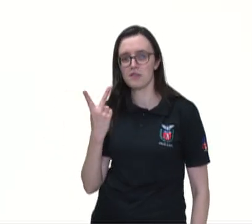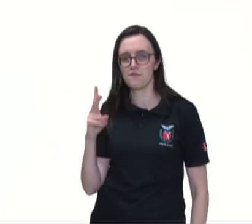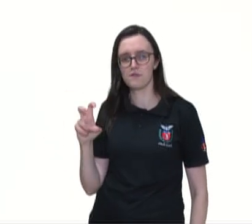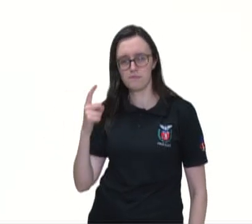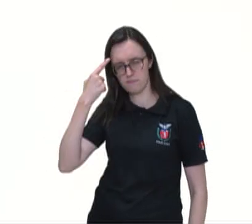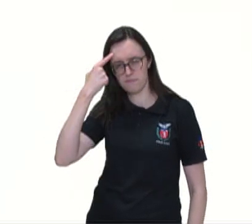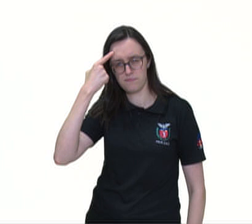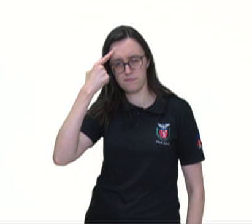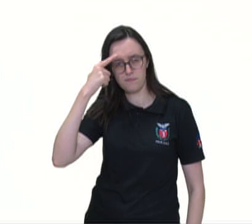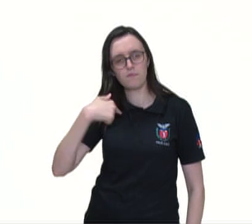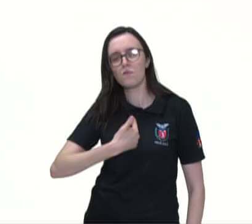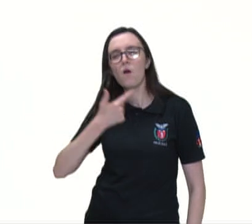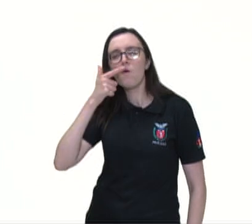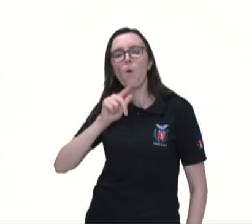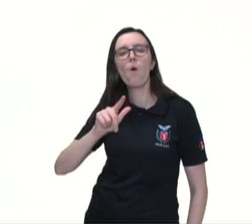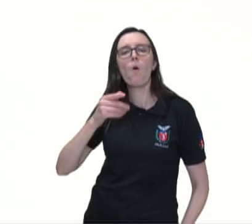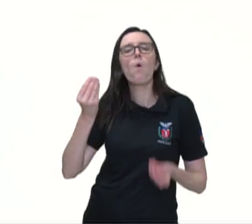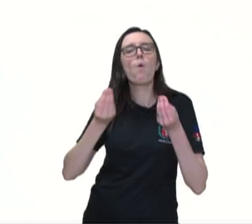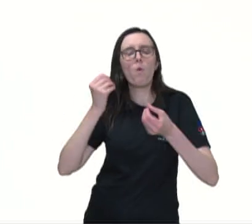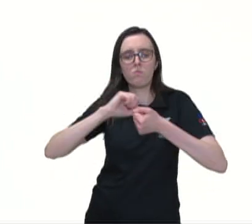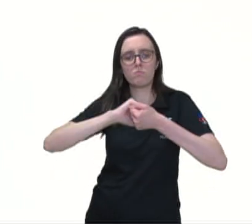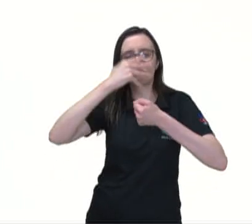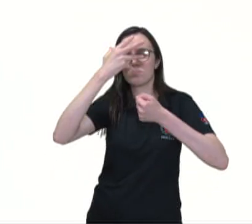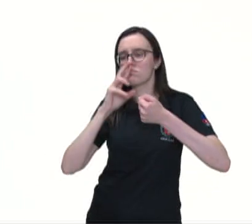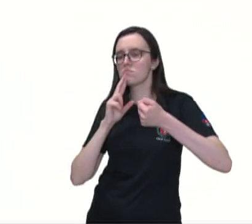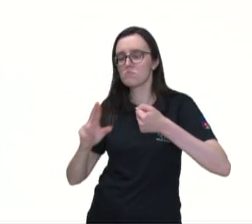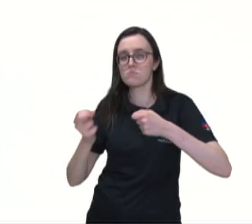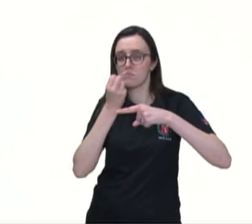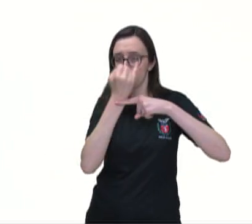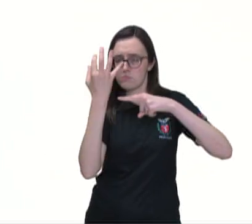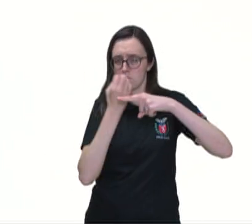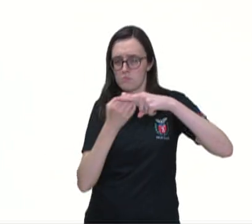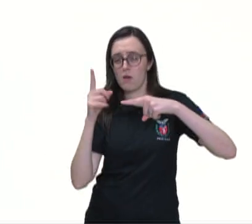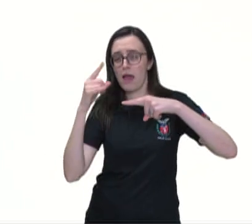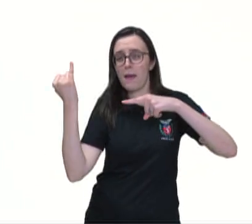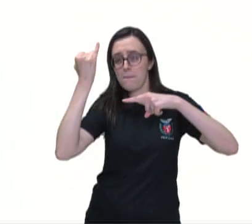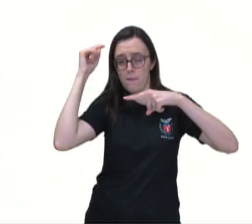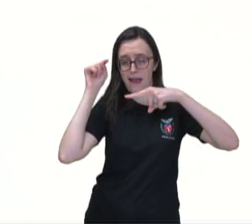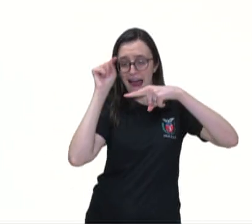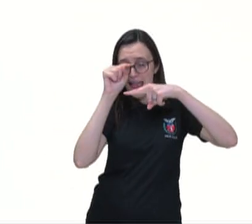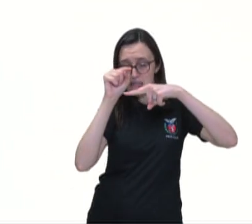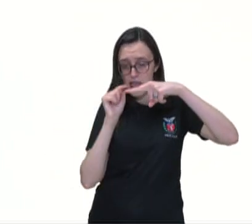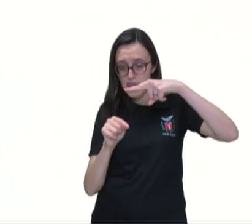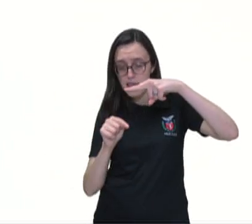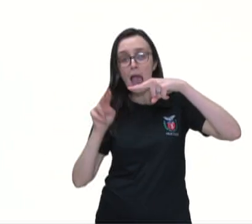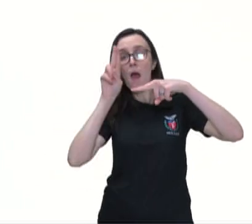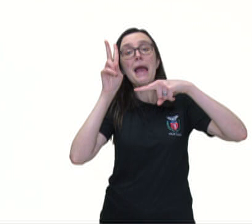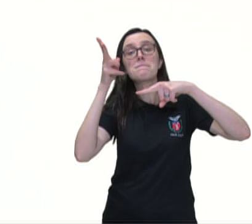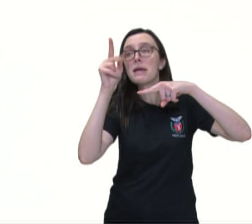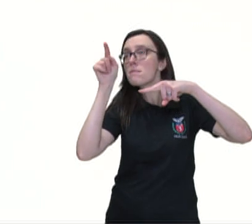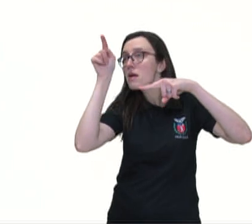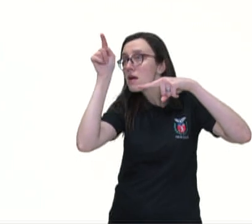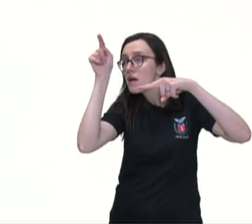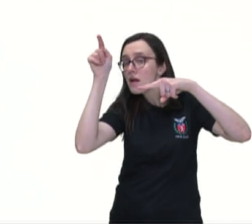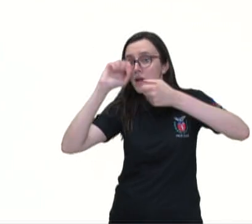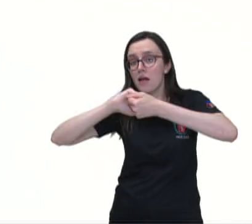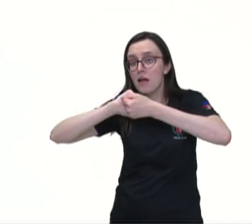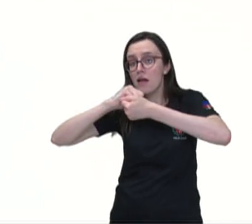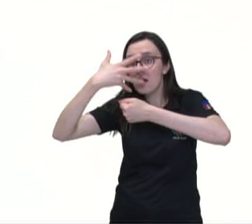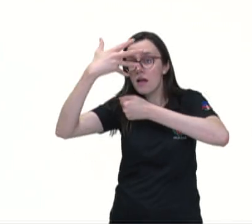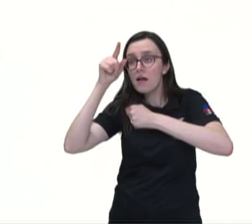lá. Para calcular a potência de uma fração, basta elevar o numerador e o denominador